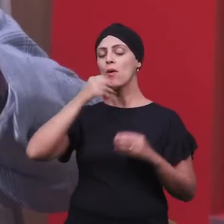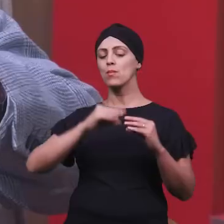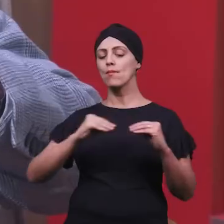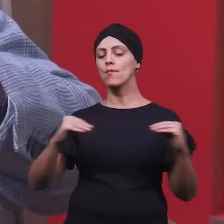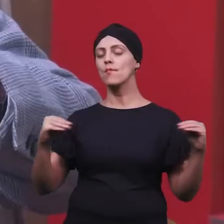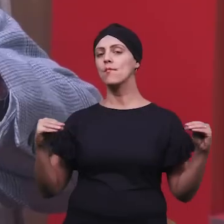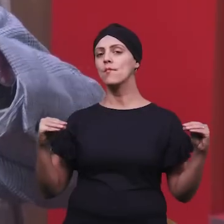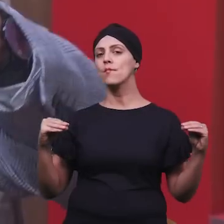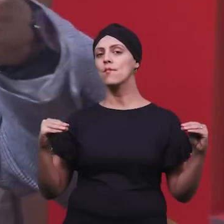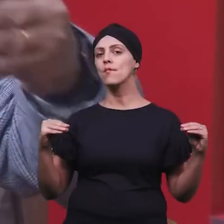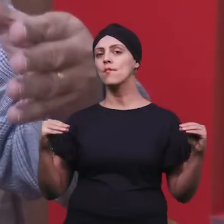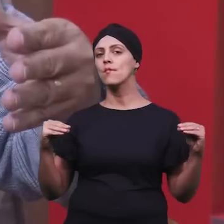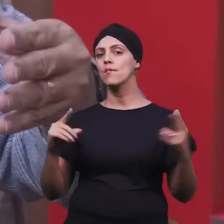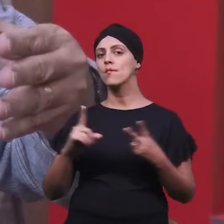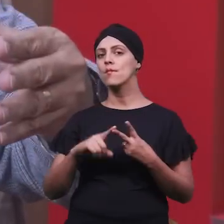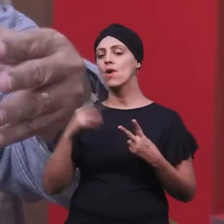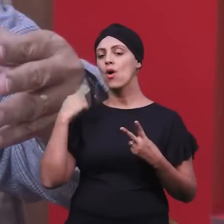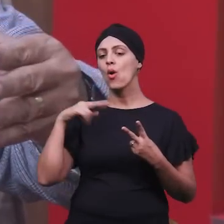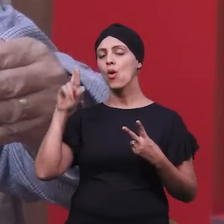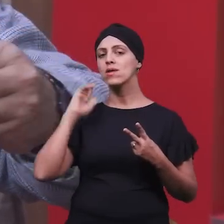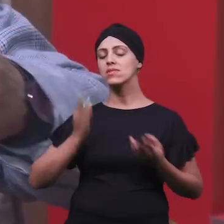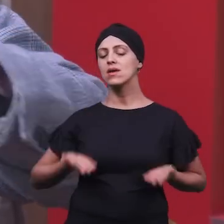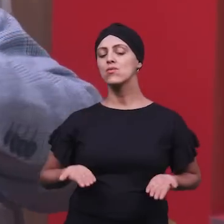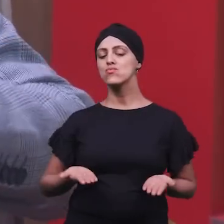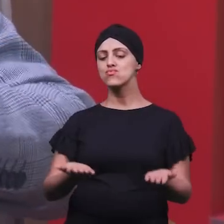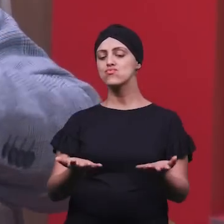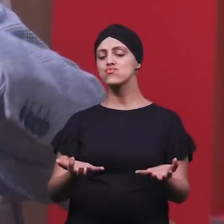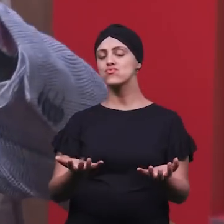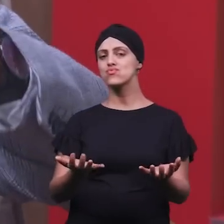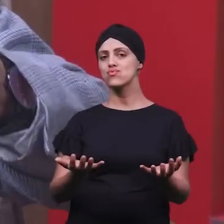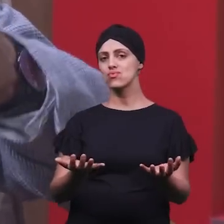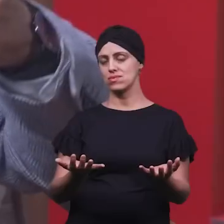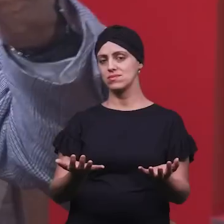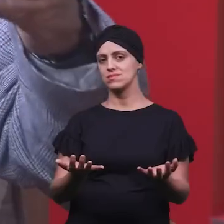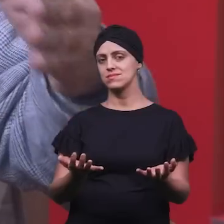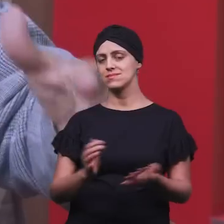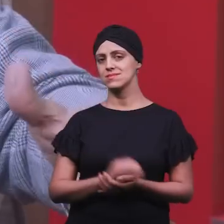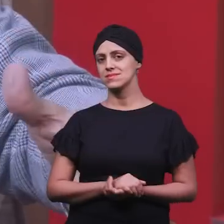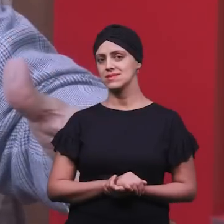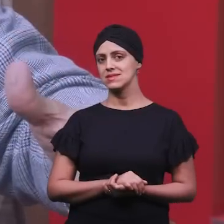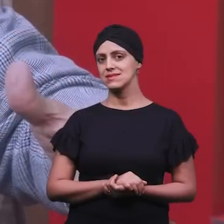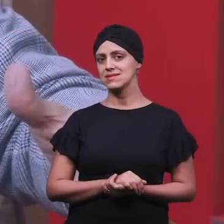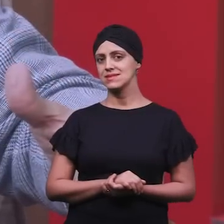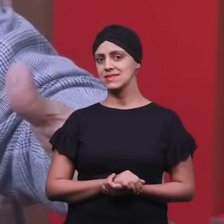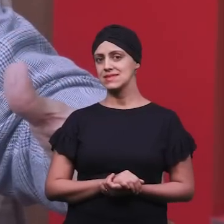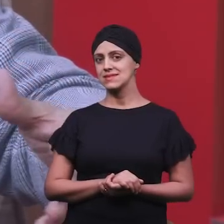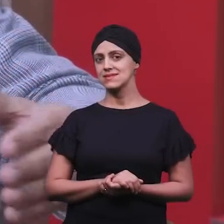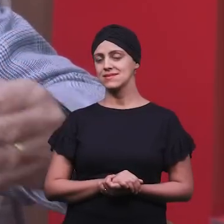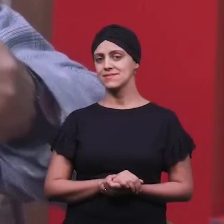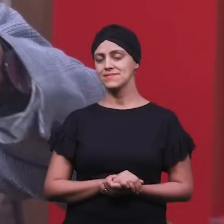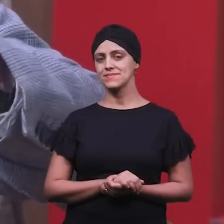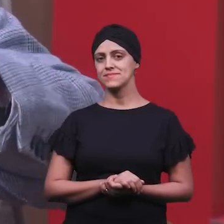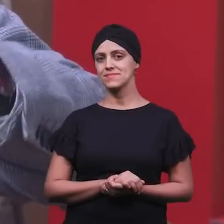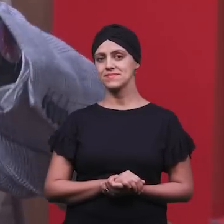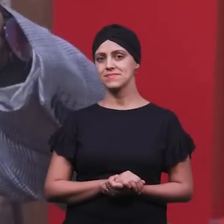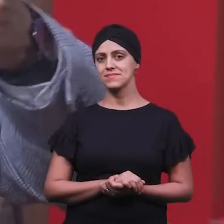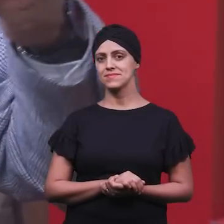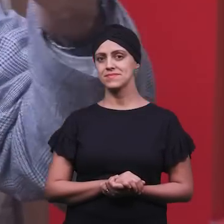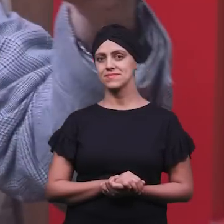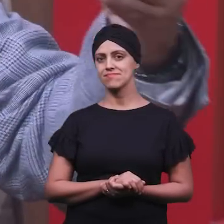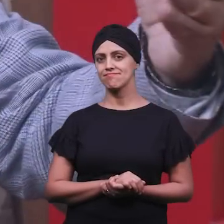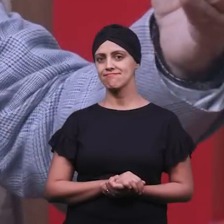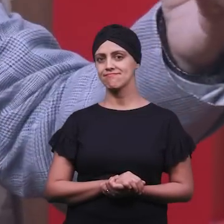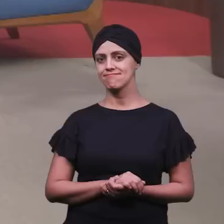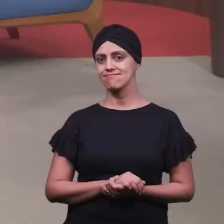do pão asmo, do cordeiro assado no fogo. Então, não aquilo